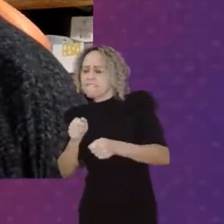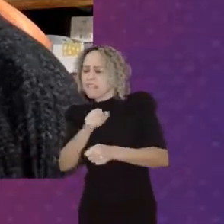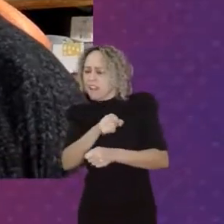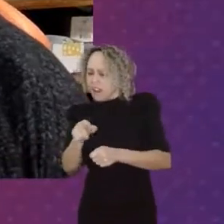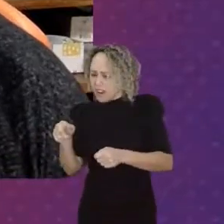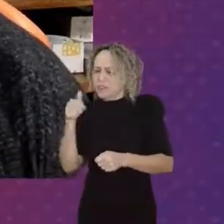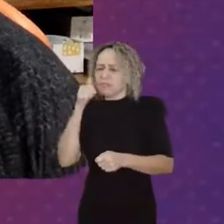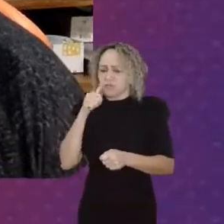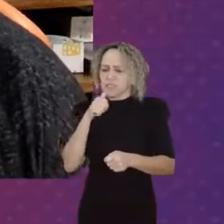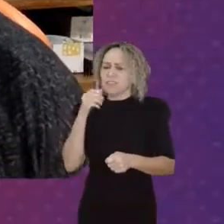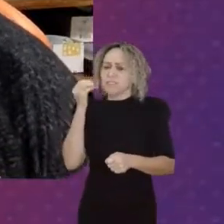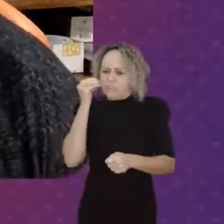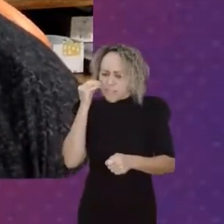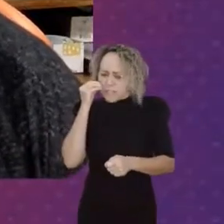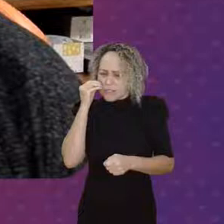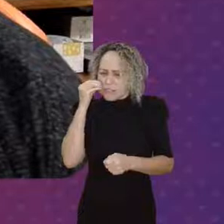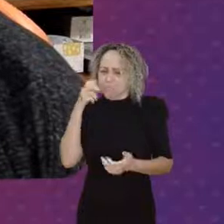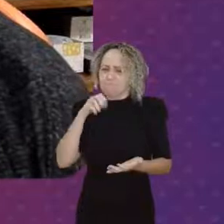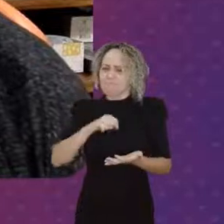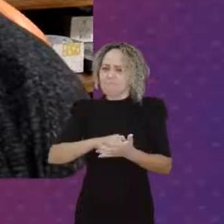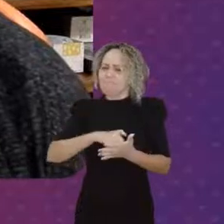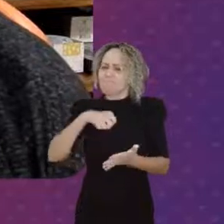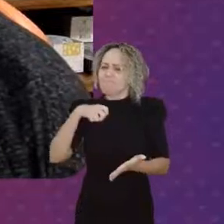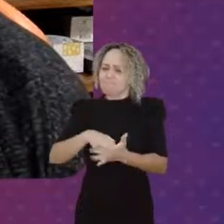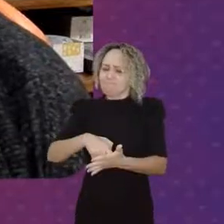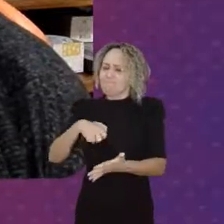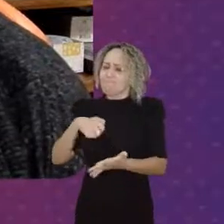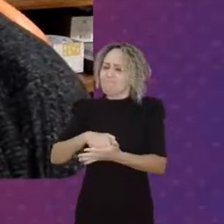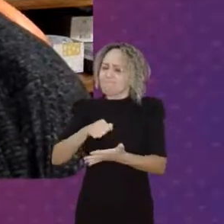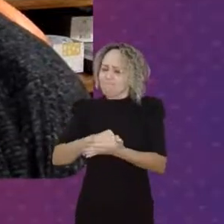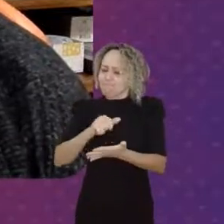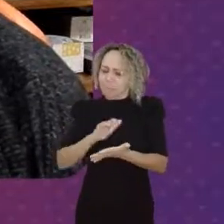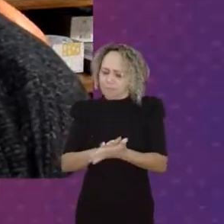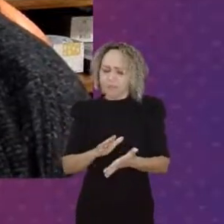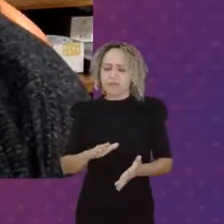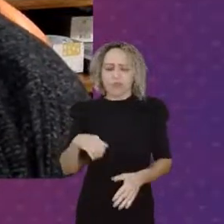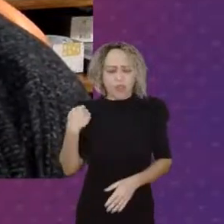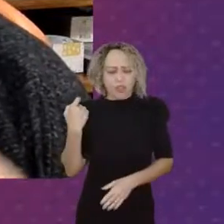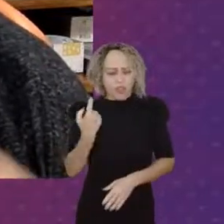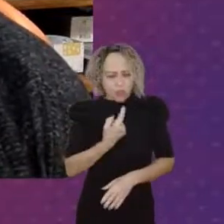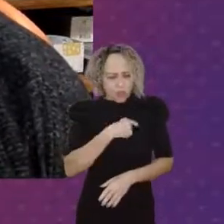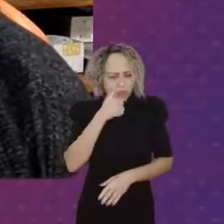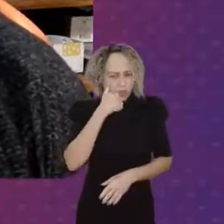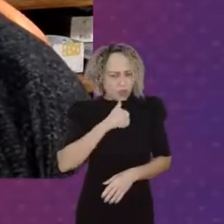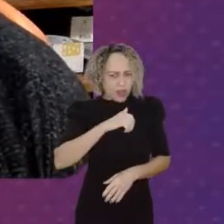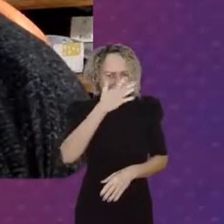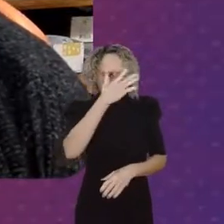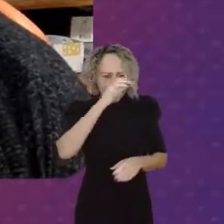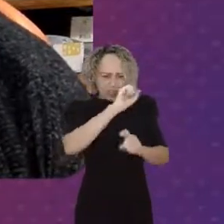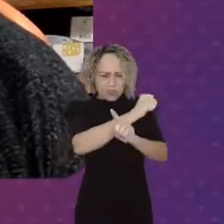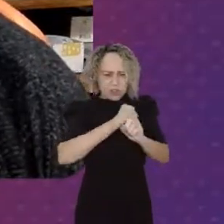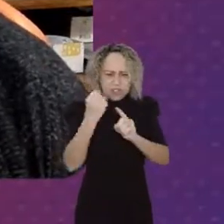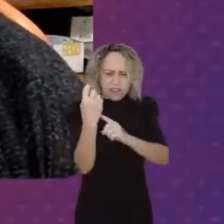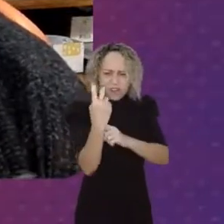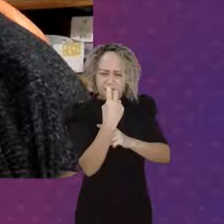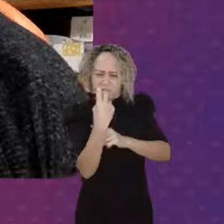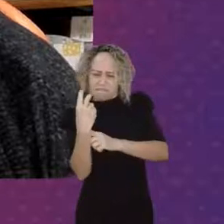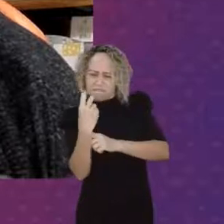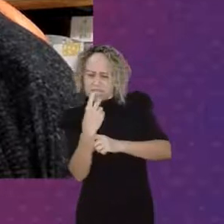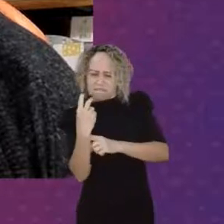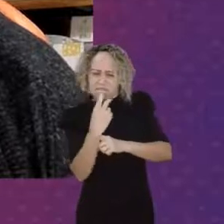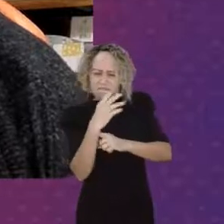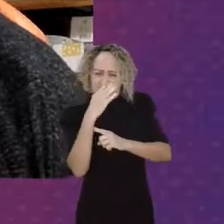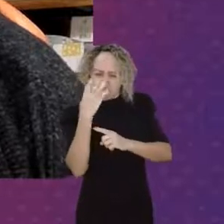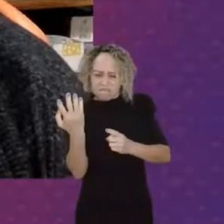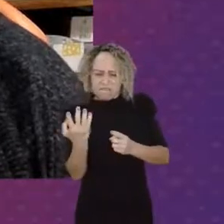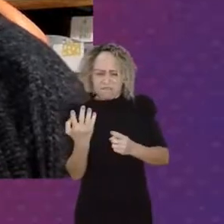punição. Tentativa não, né? A gente sabe que somos o tempo todo vigiadas e punidas pelos comportamentos que